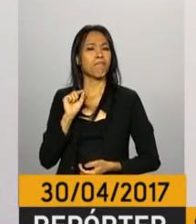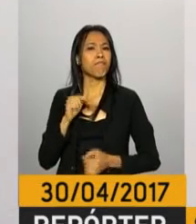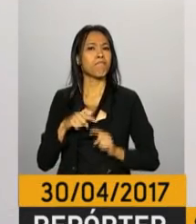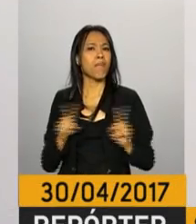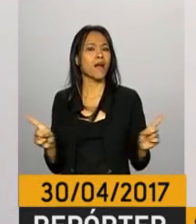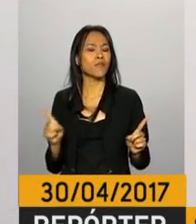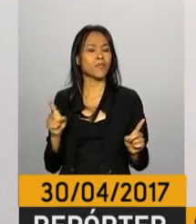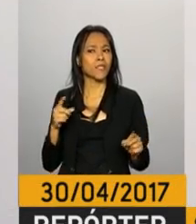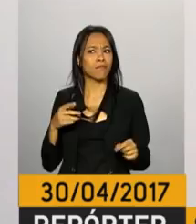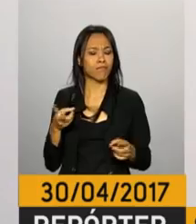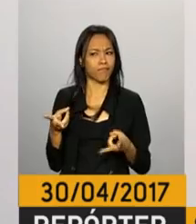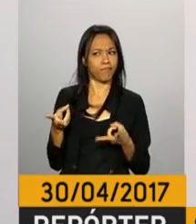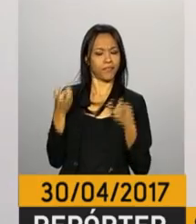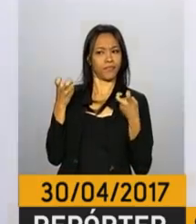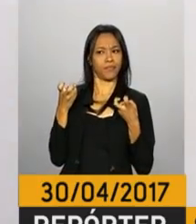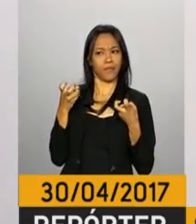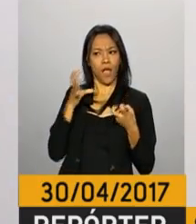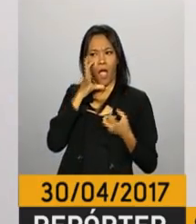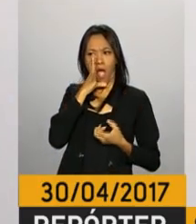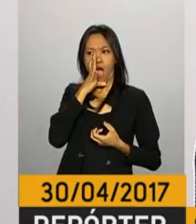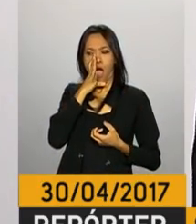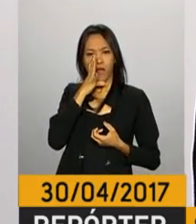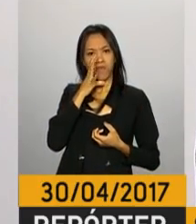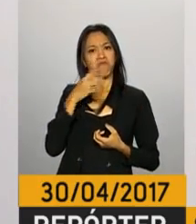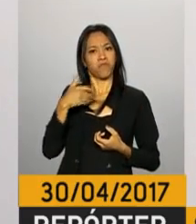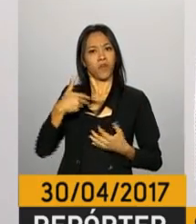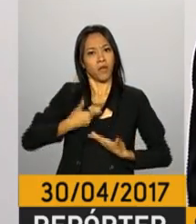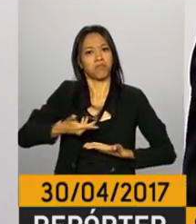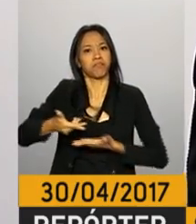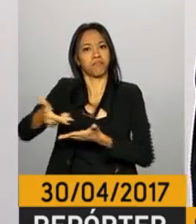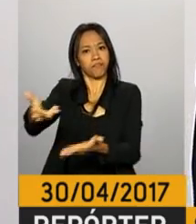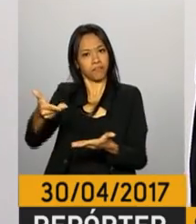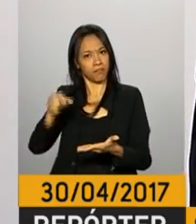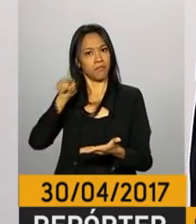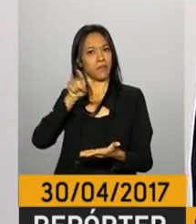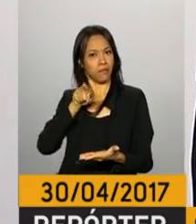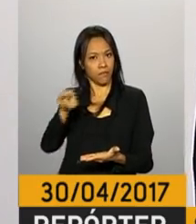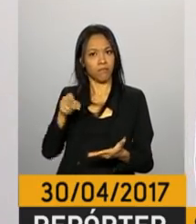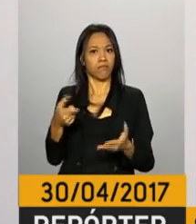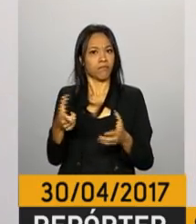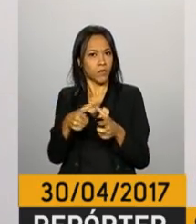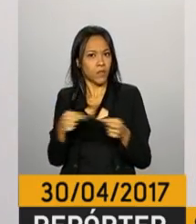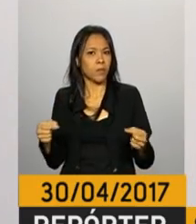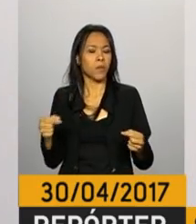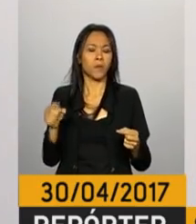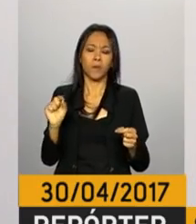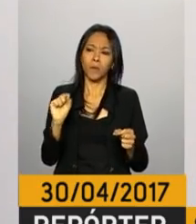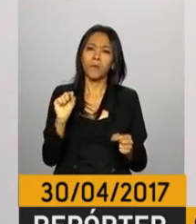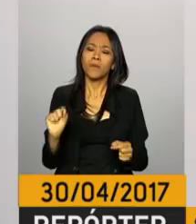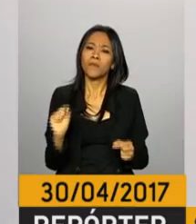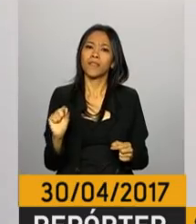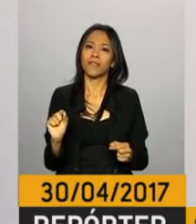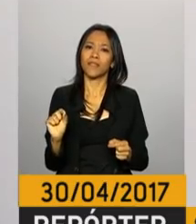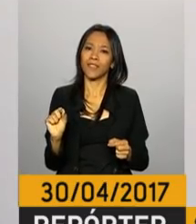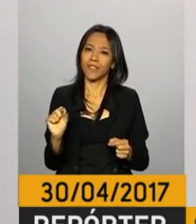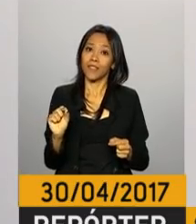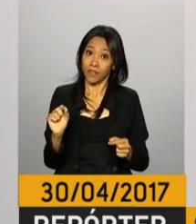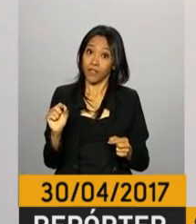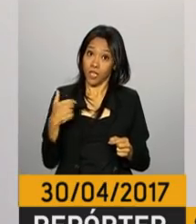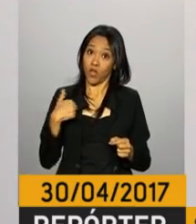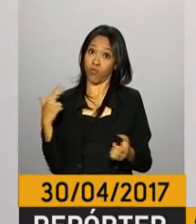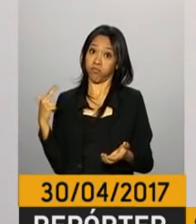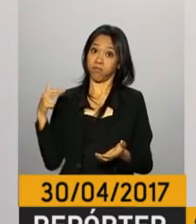de fora a parte, a recepção institucional extraordinária, foi um gesto praticado durante a